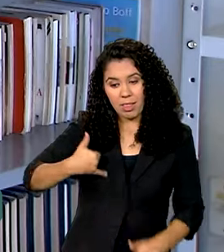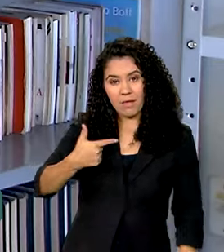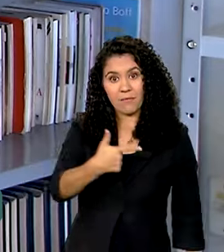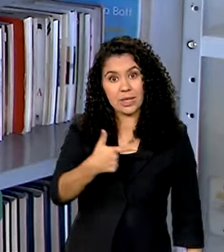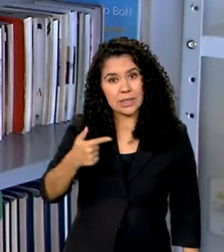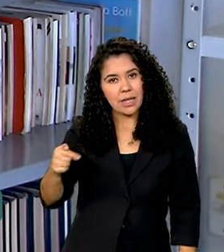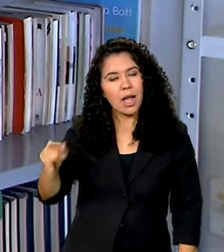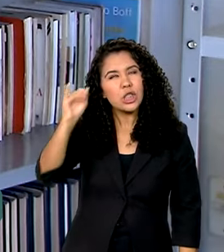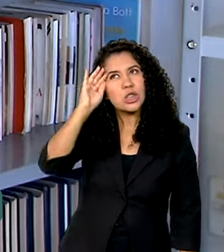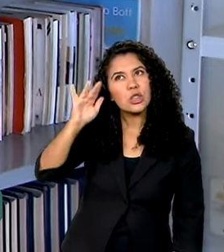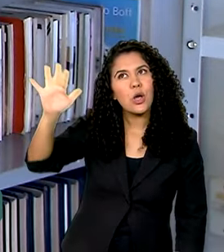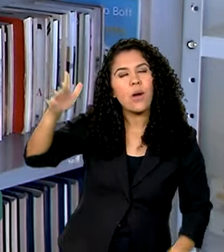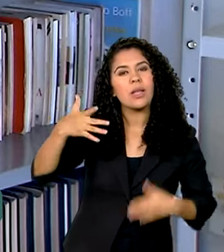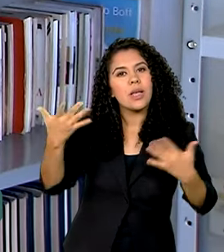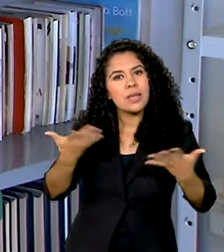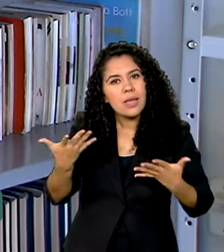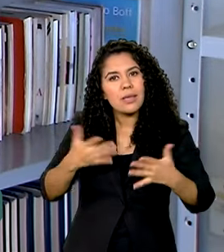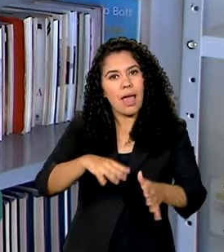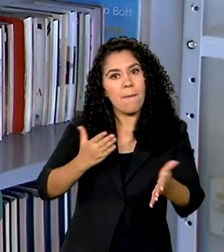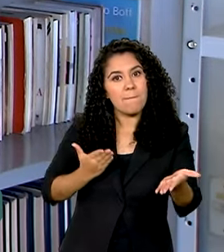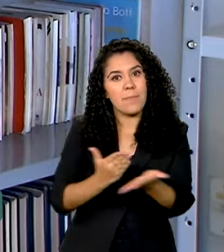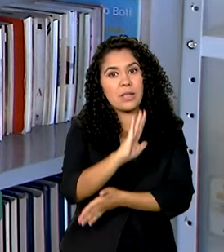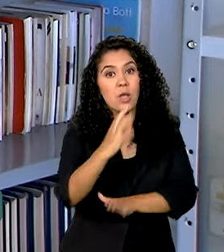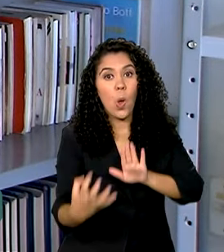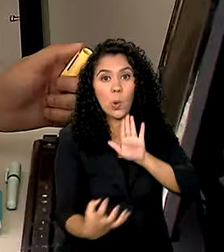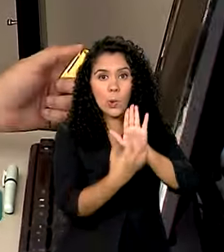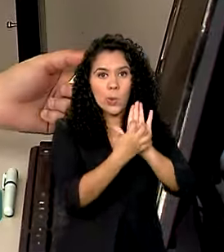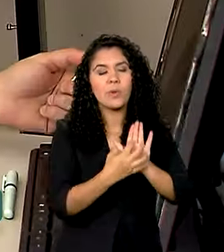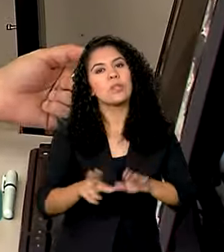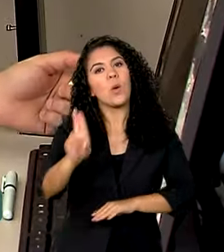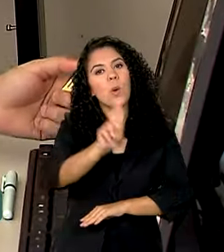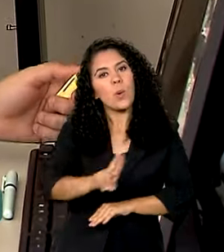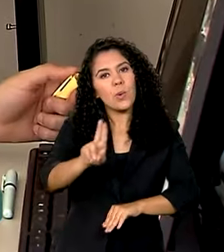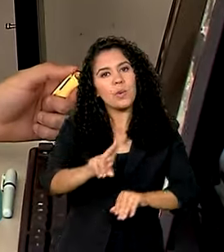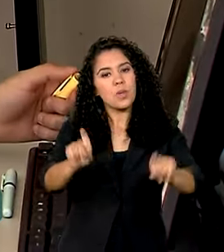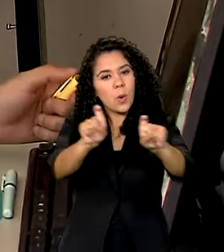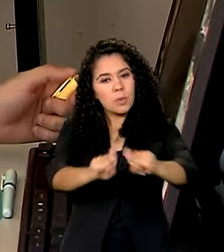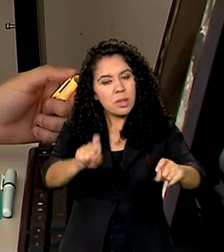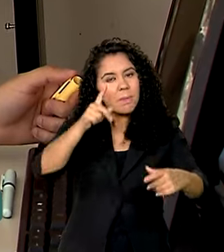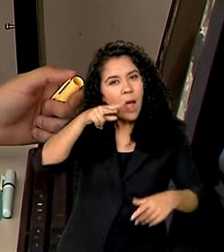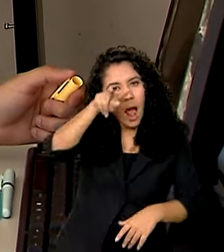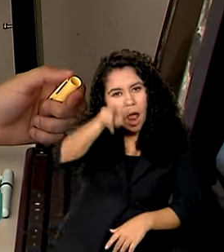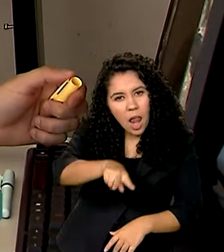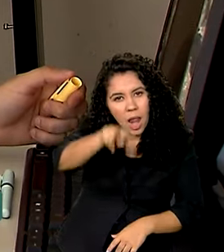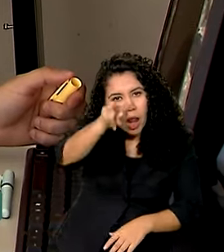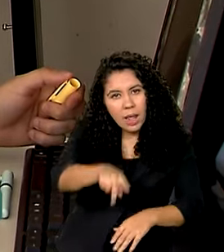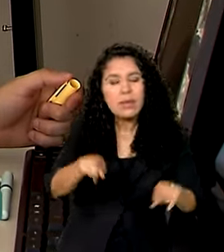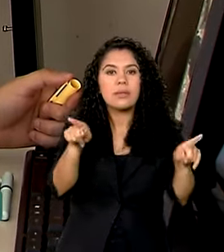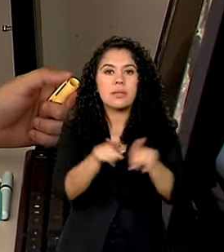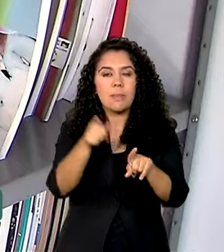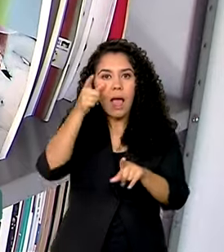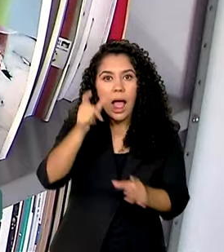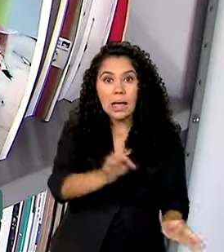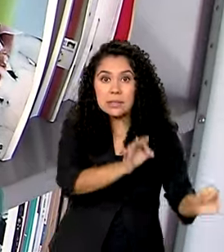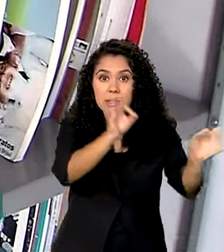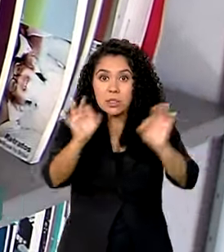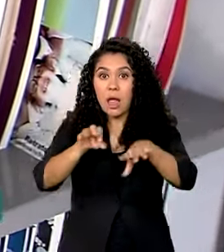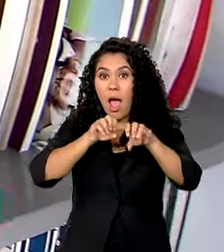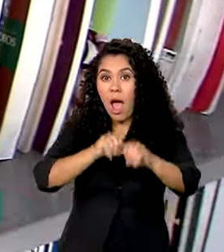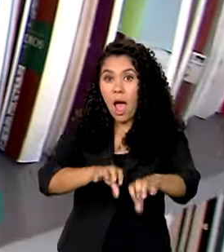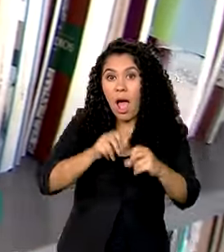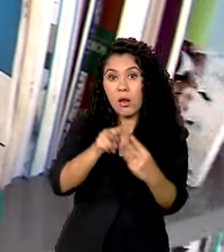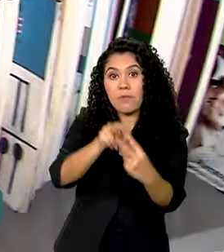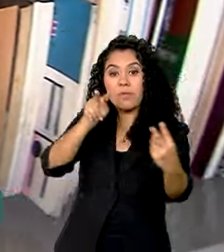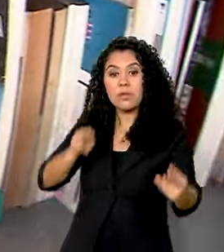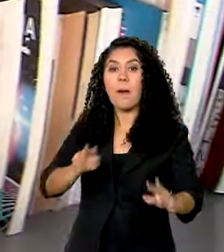ele sonha em ser servidor público e usa os computadores para ler os textos e assistir aulas virtuais. Mas os